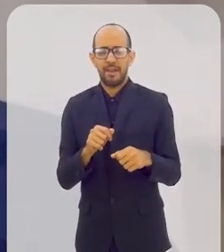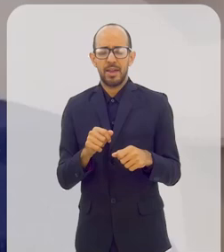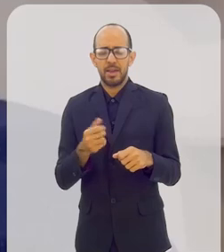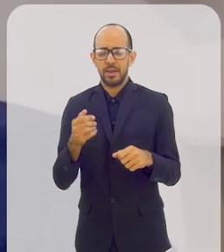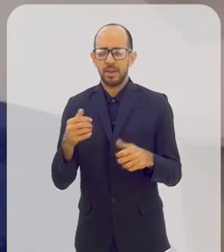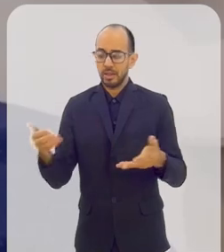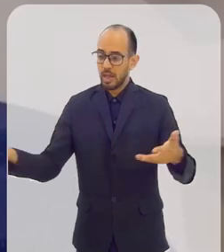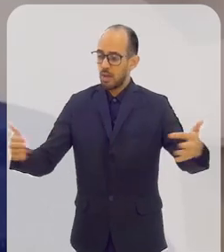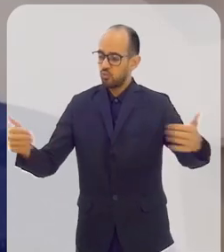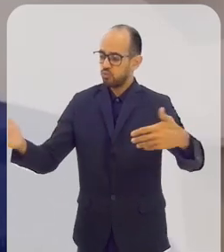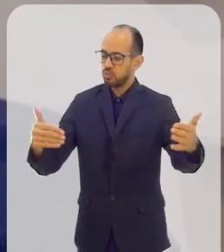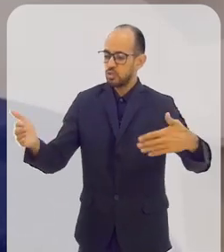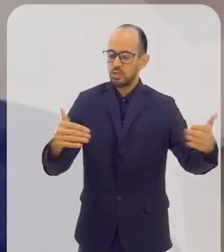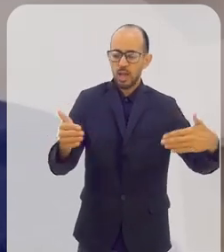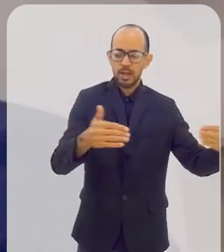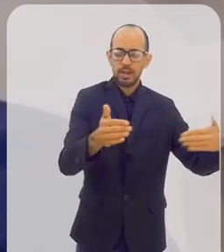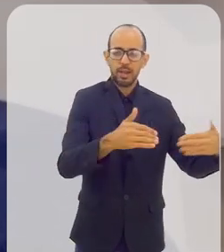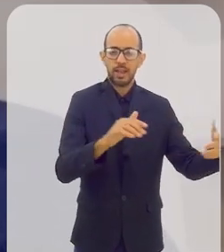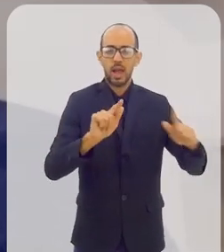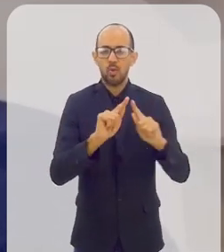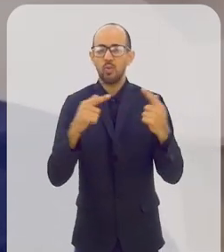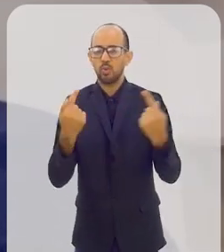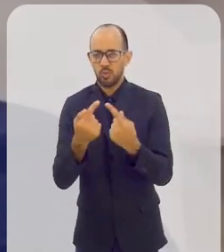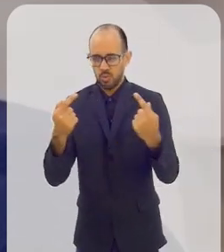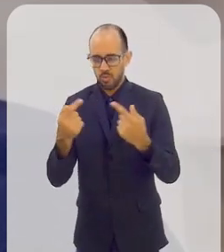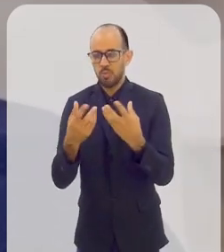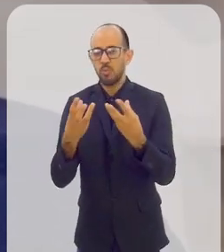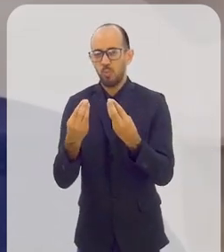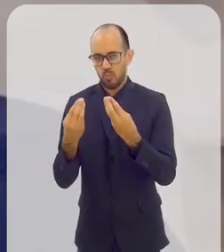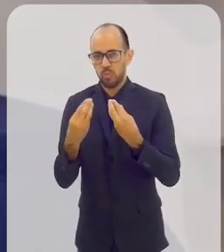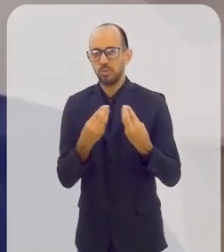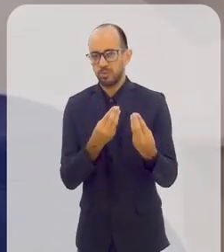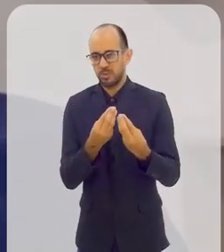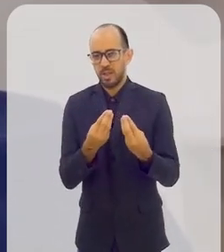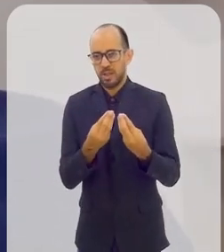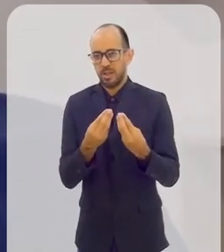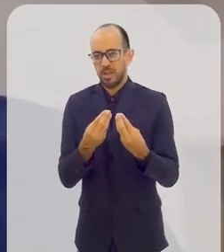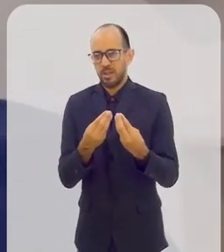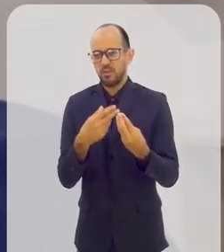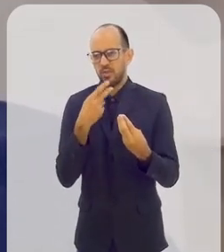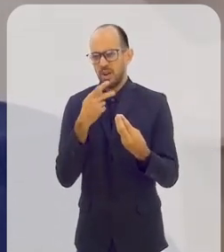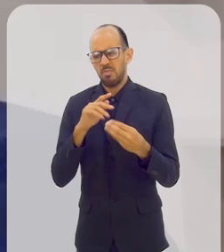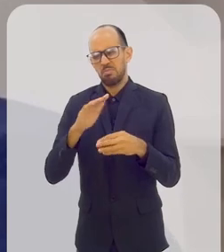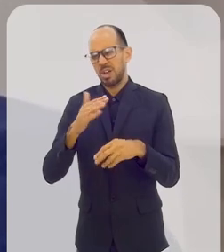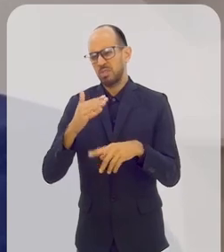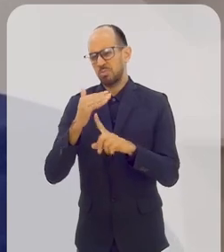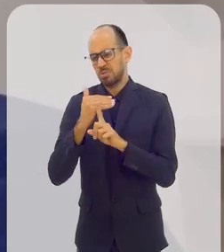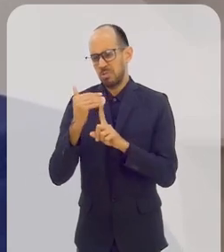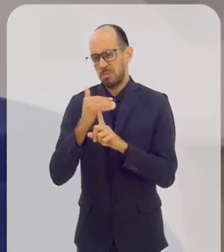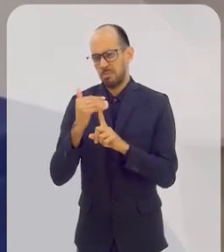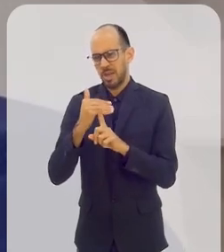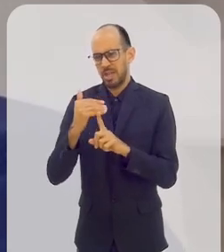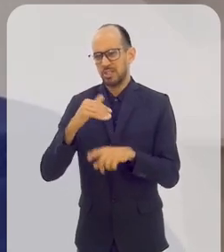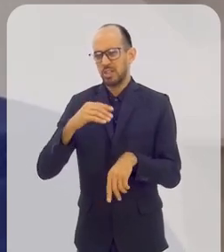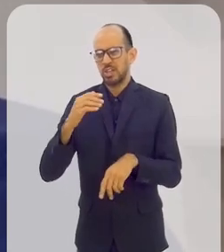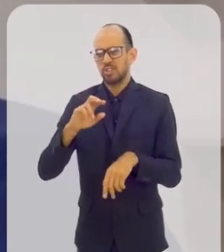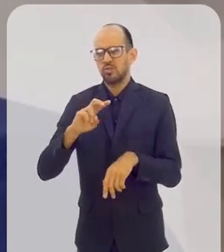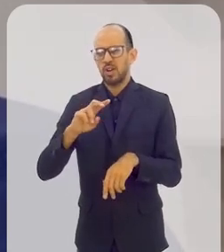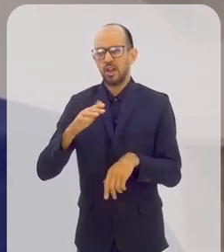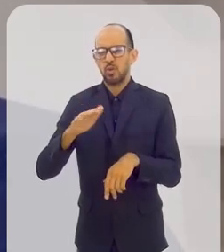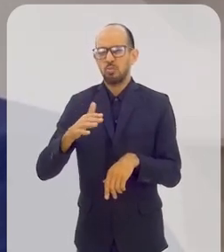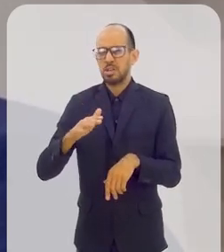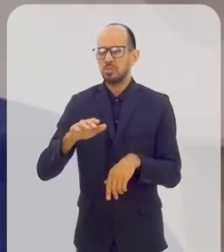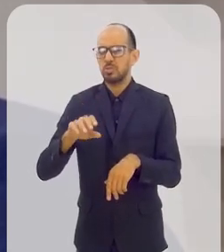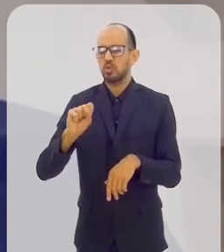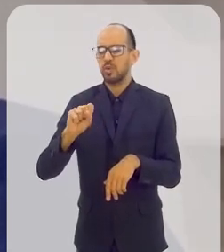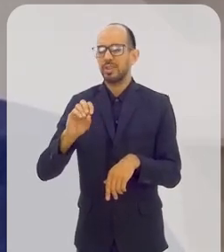expectativa é a gente chegar aí numa média de um... Eu vou usar aqui, tá? Mas eu creio muito nesse número. Assim. A gente vai chegar aí